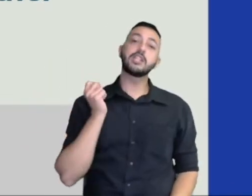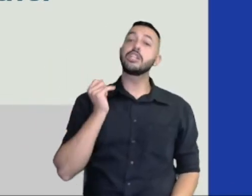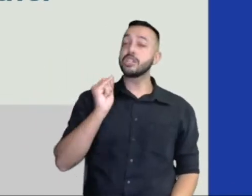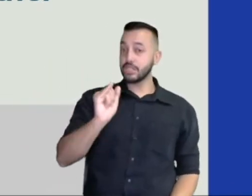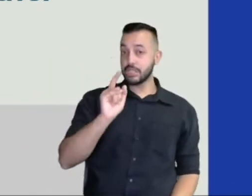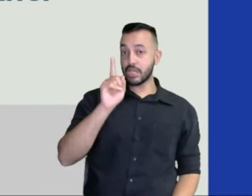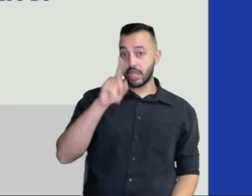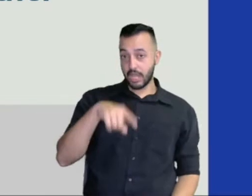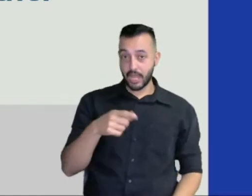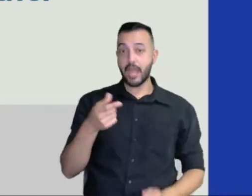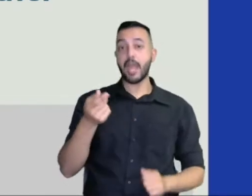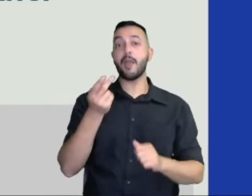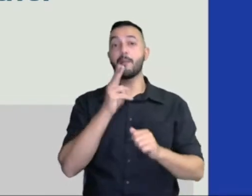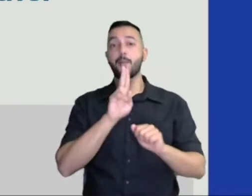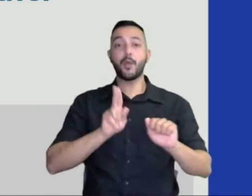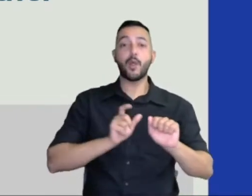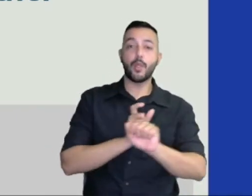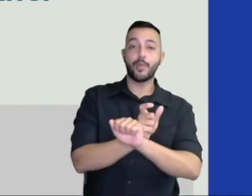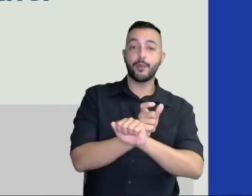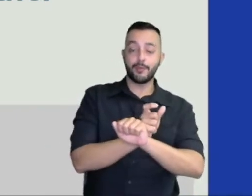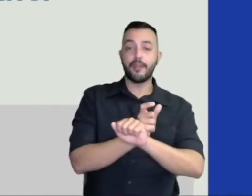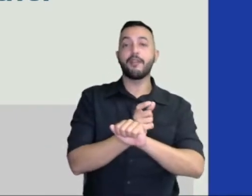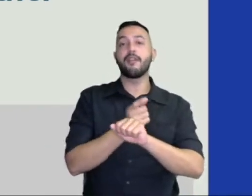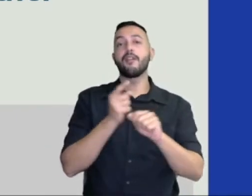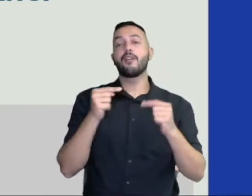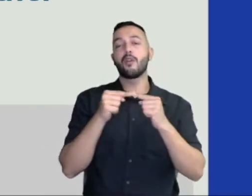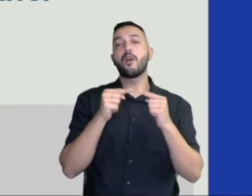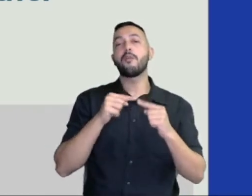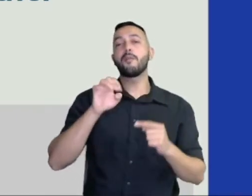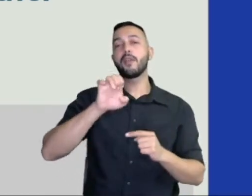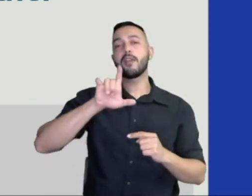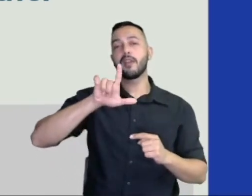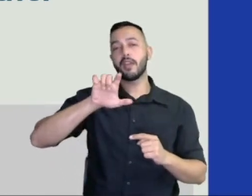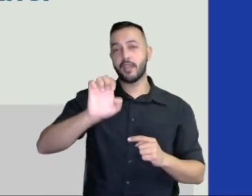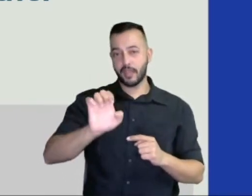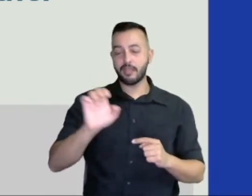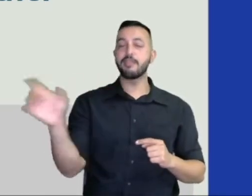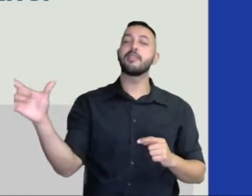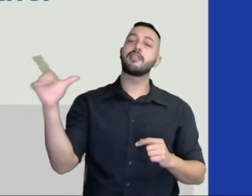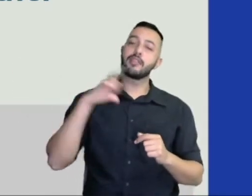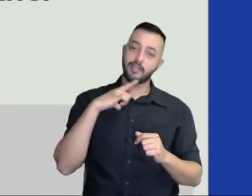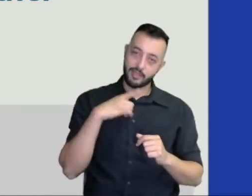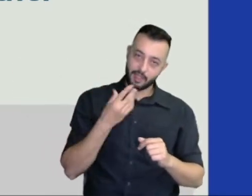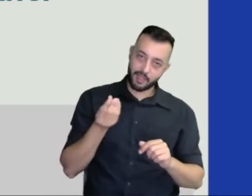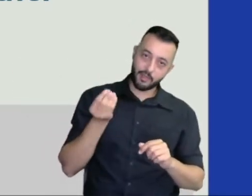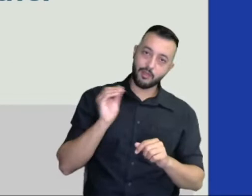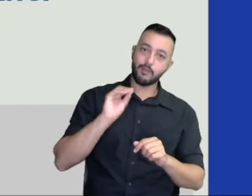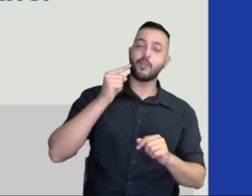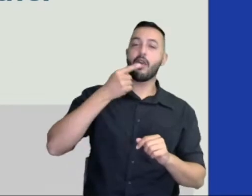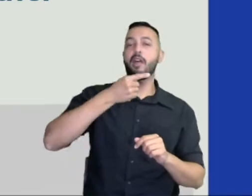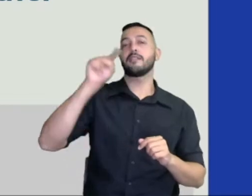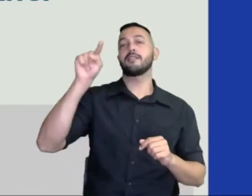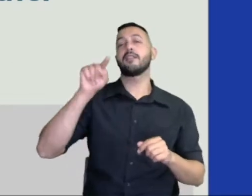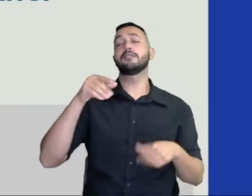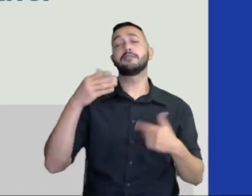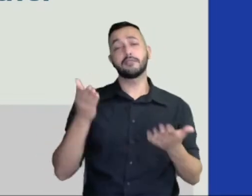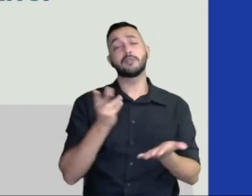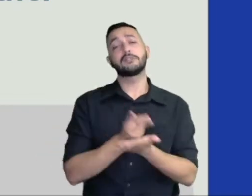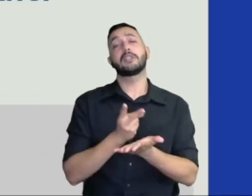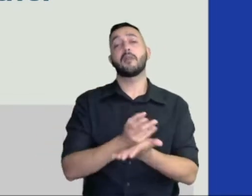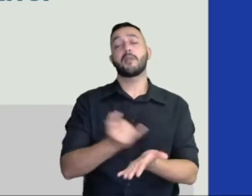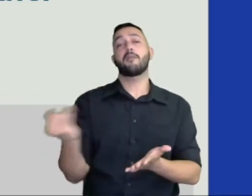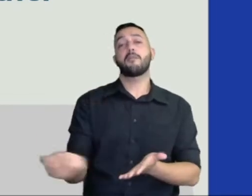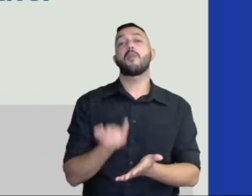o pronome, ele, que significa ele, tem o acento agudo. Então, é sempre importante